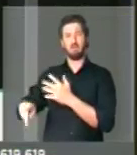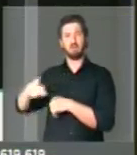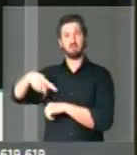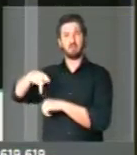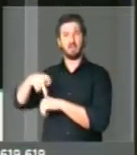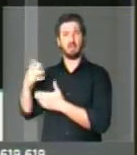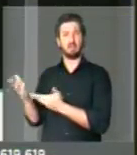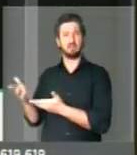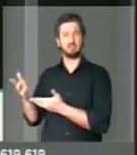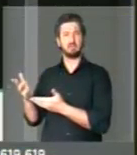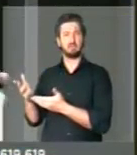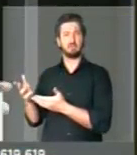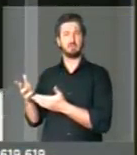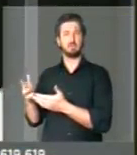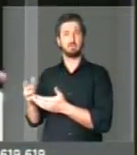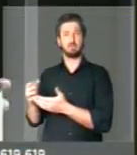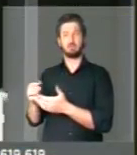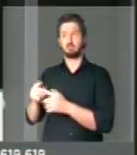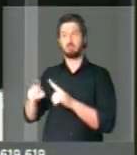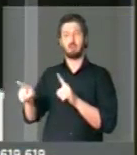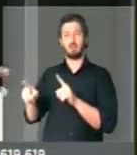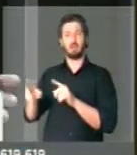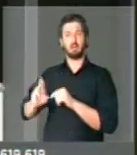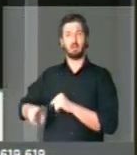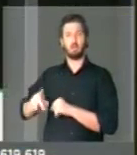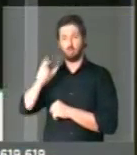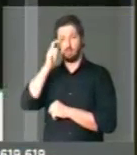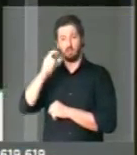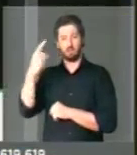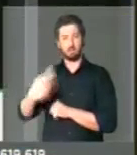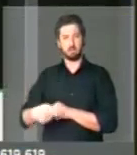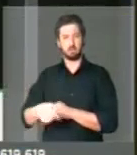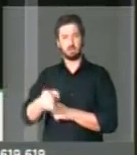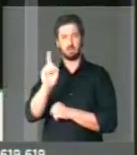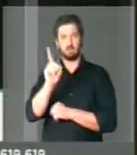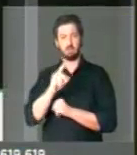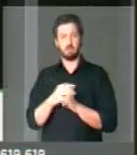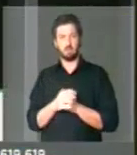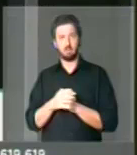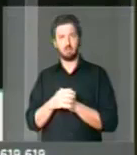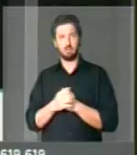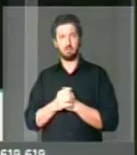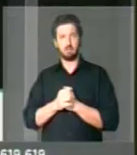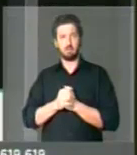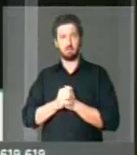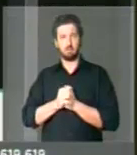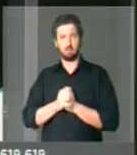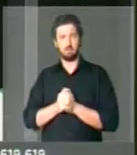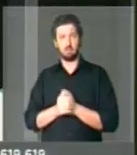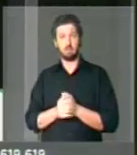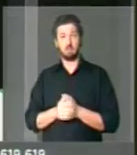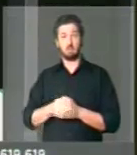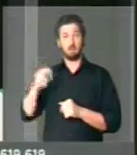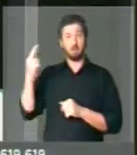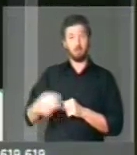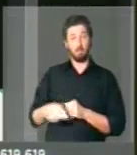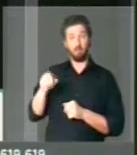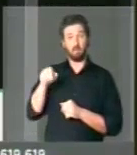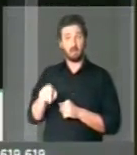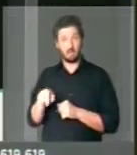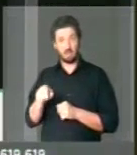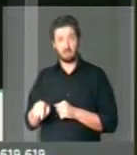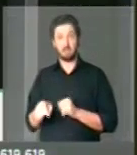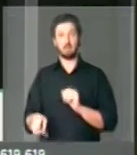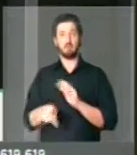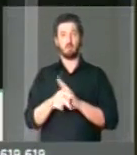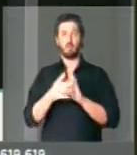países, obras que certamente não são de interesse do nosso povo. E essa reprovação